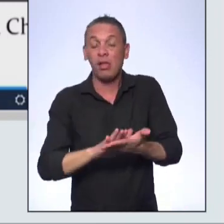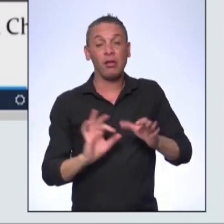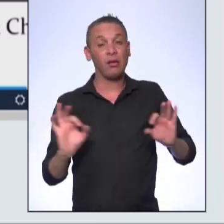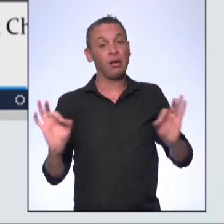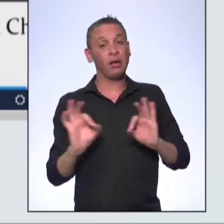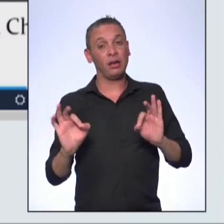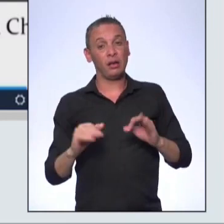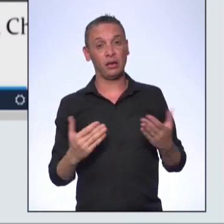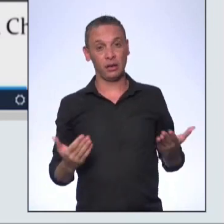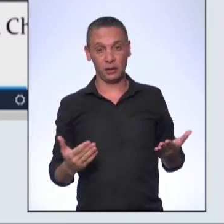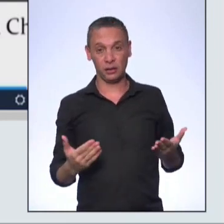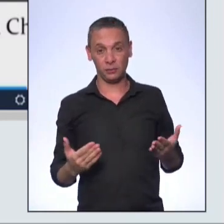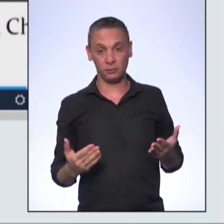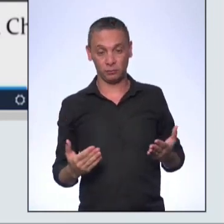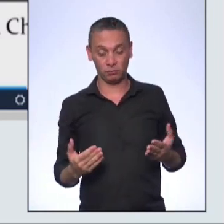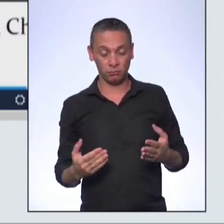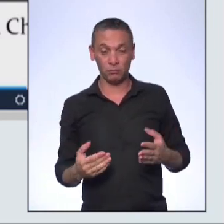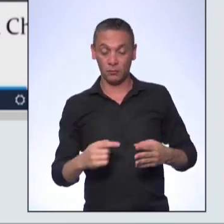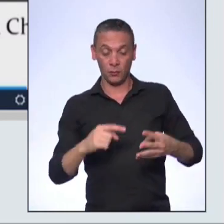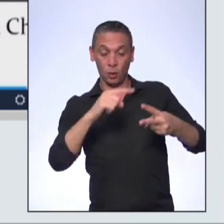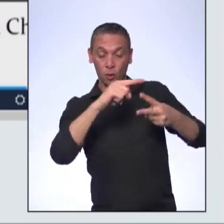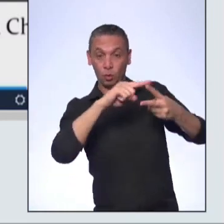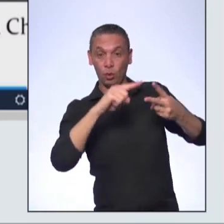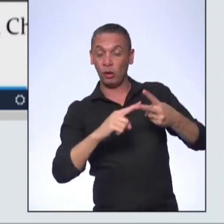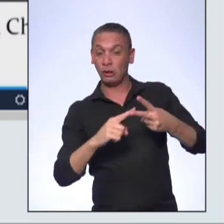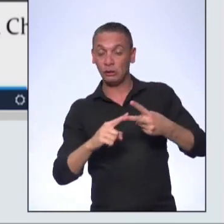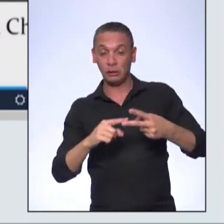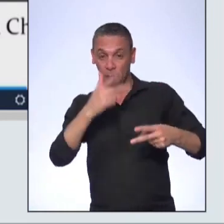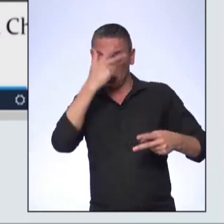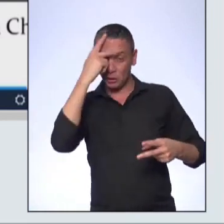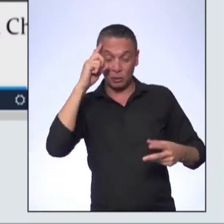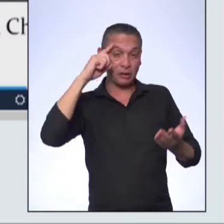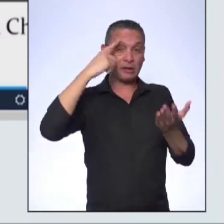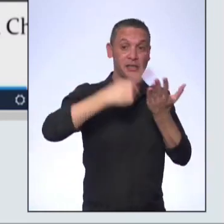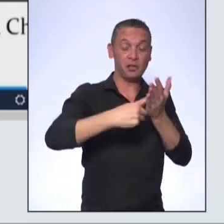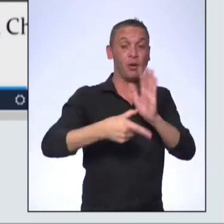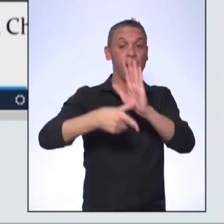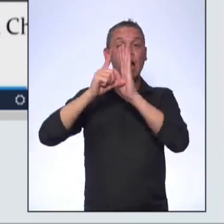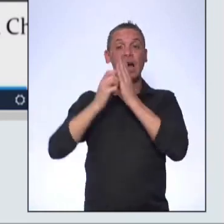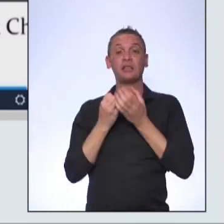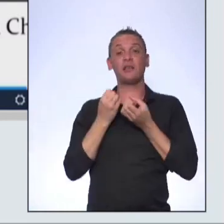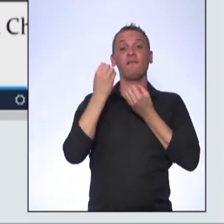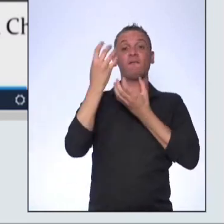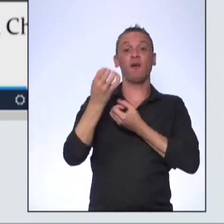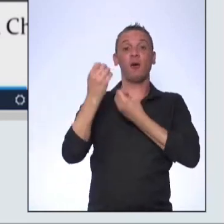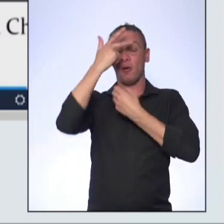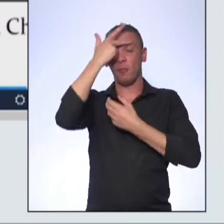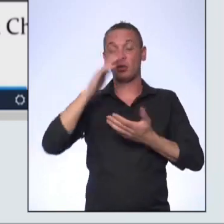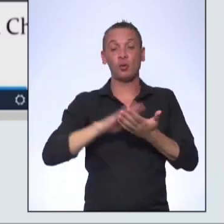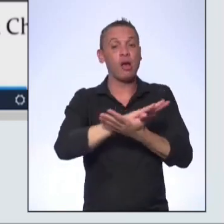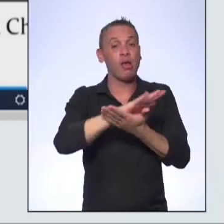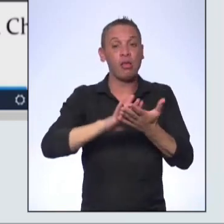As duas medidas foram tomadas sem que houvesse a preocupação de informar a população sobre as mudanças.